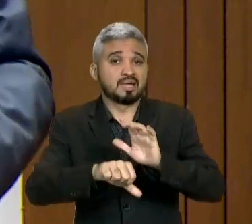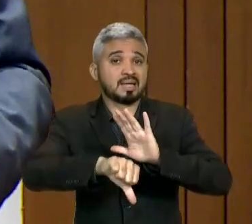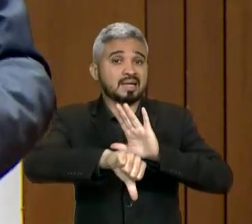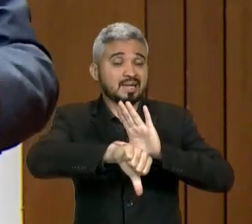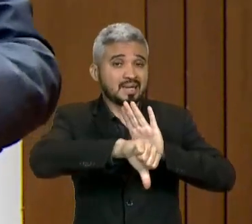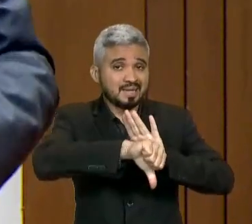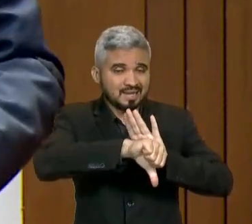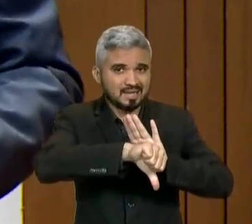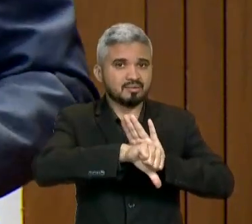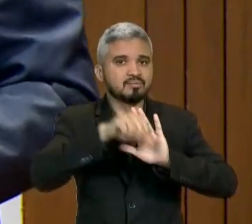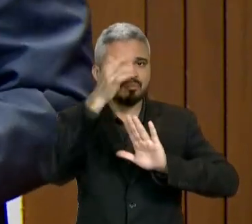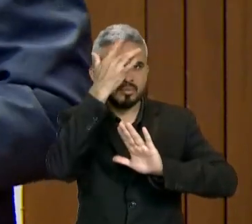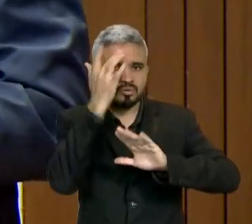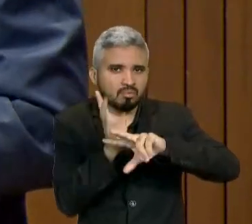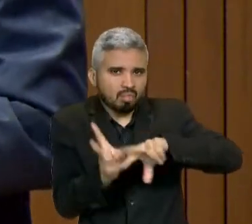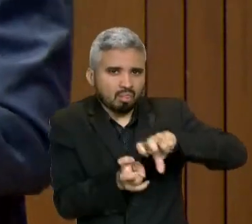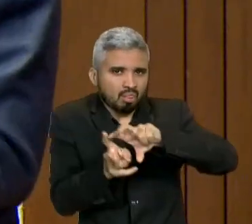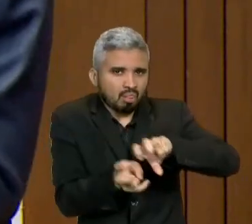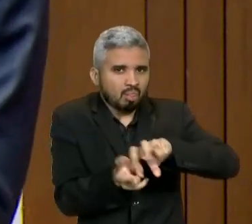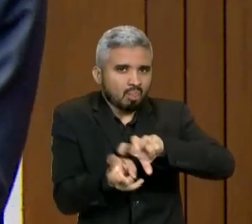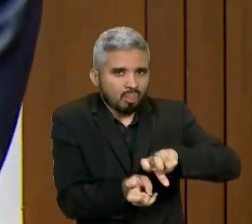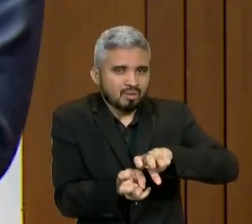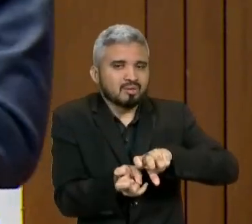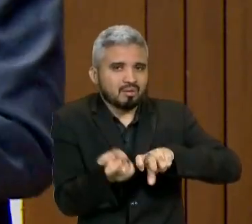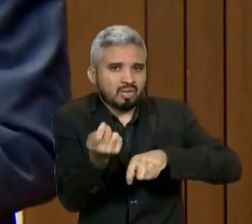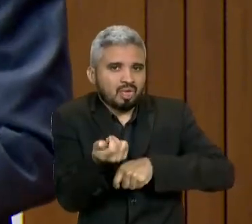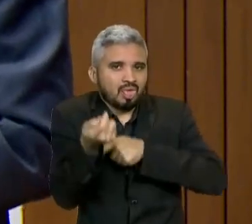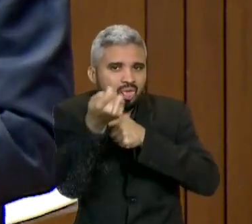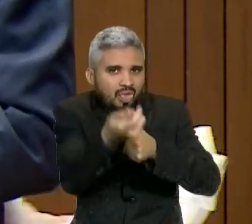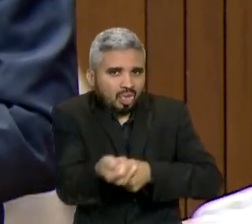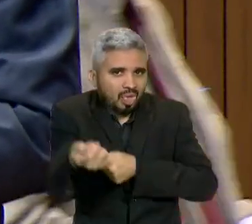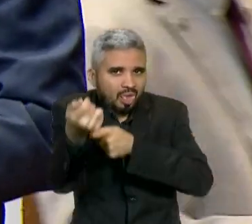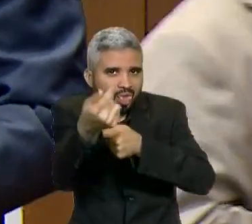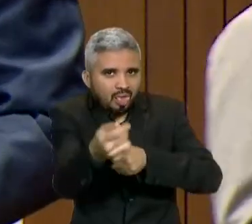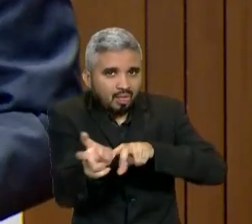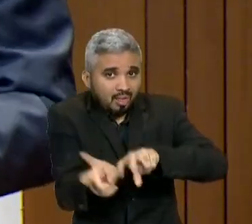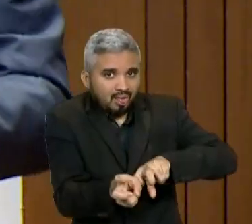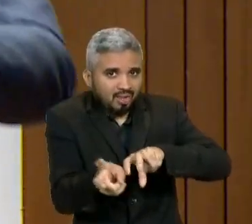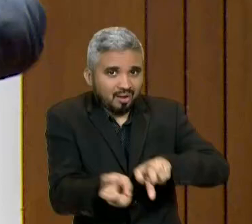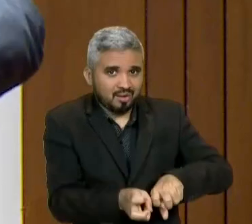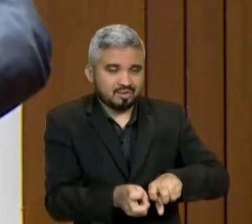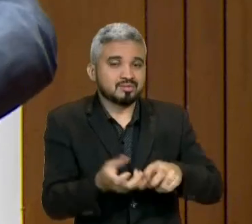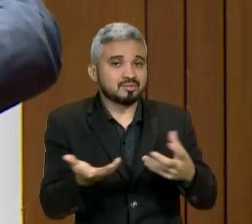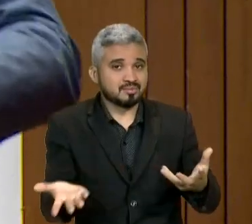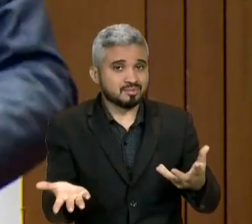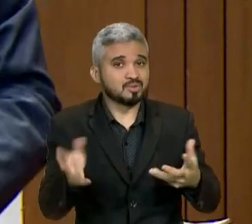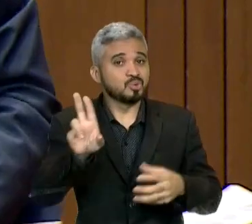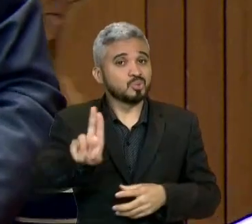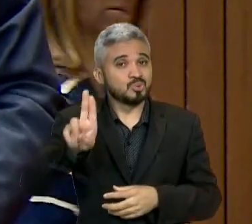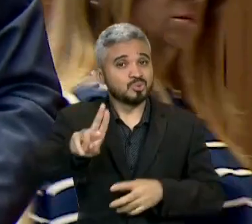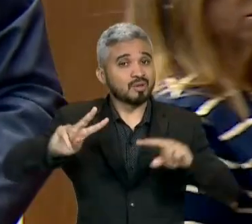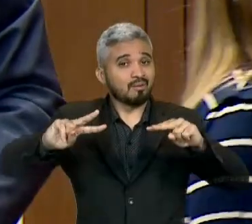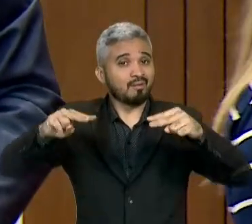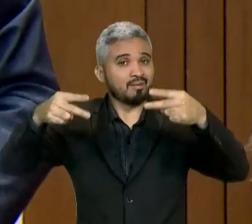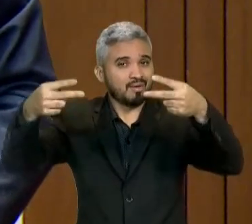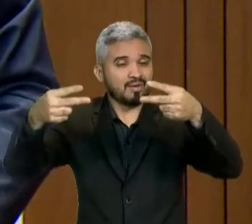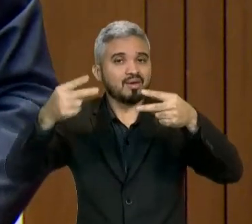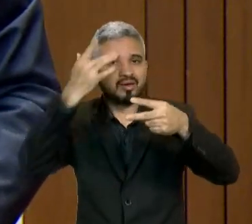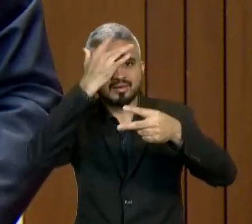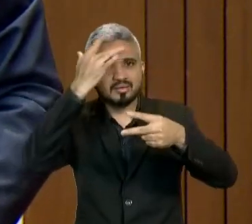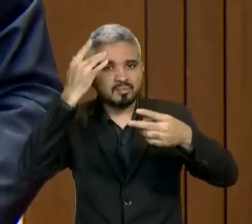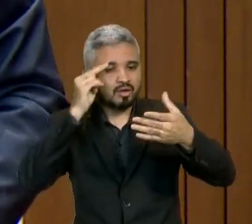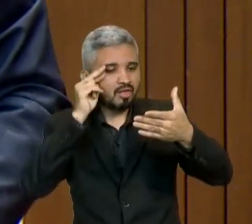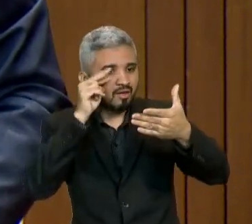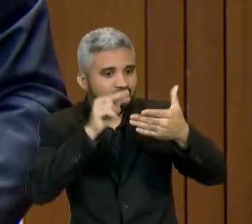está utilizando a boa-fé alheia, por quê? Porque utiliza links para levar essas pessoas para esses